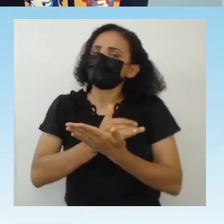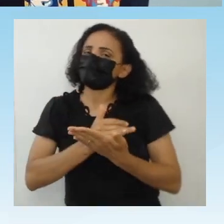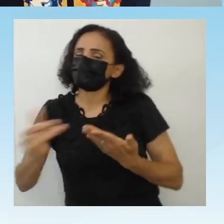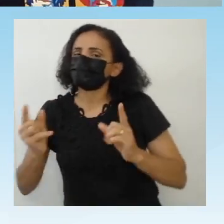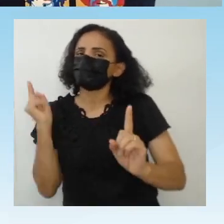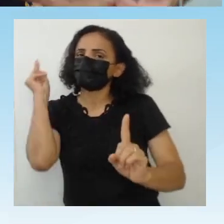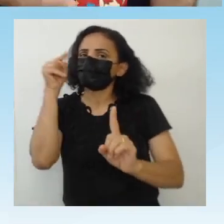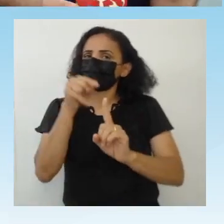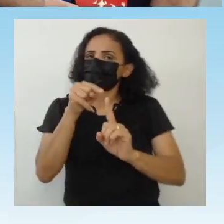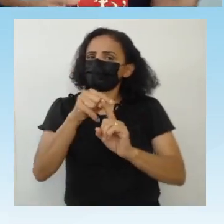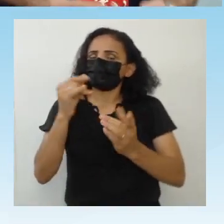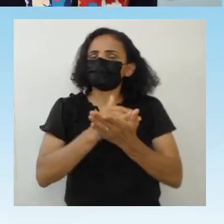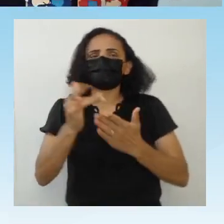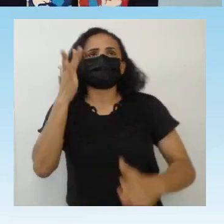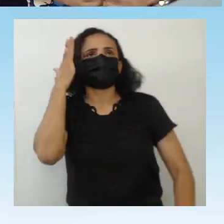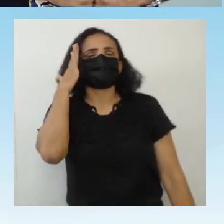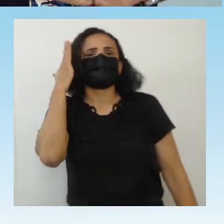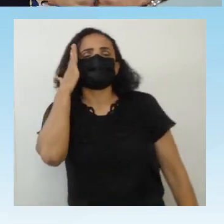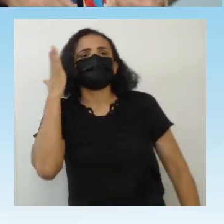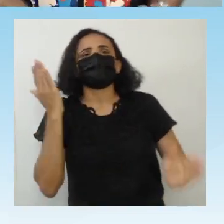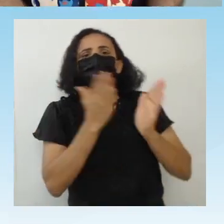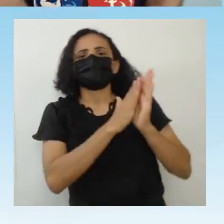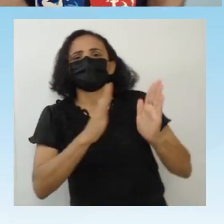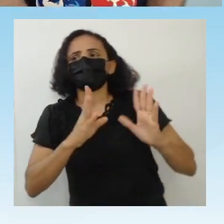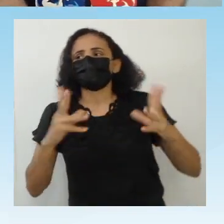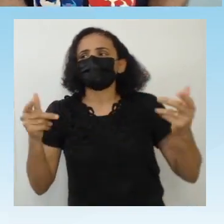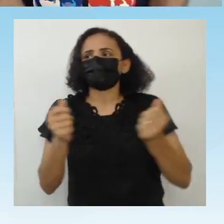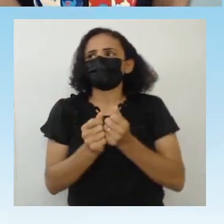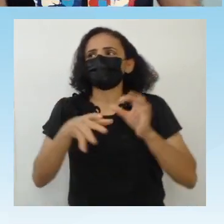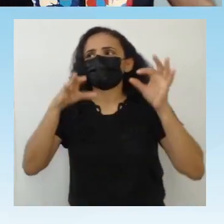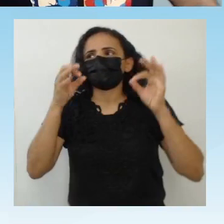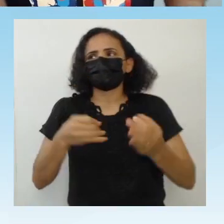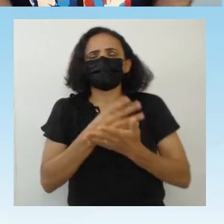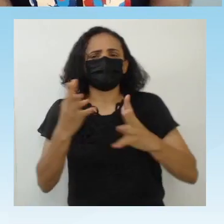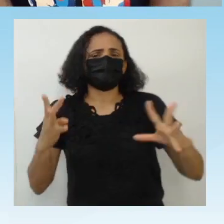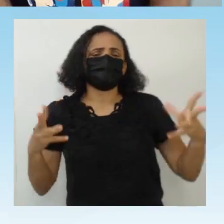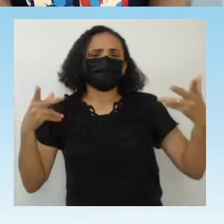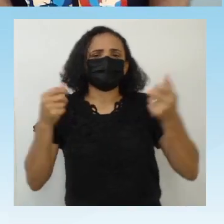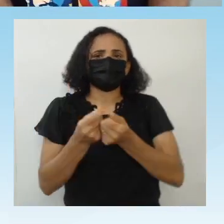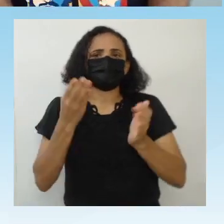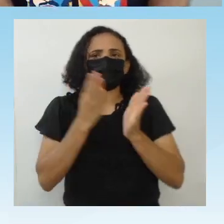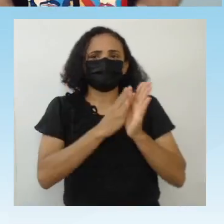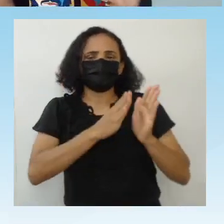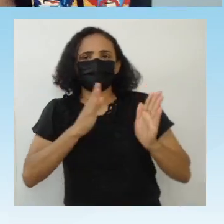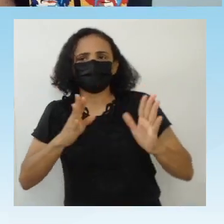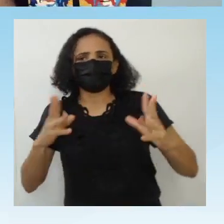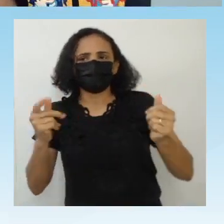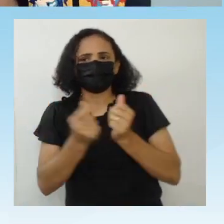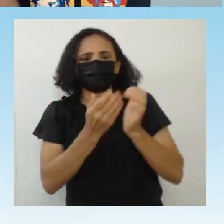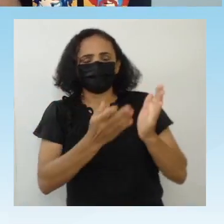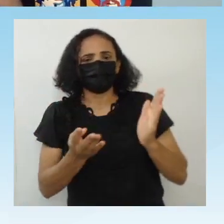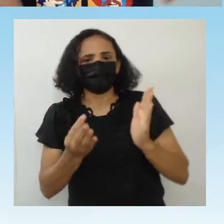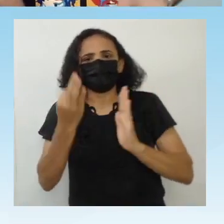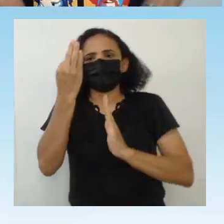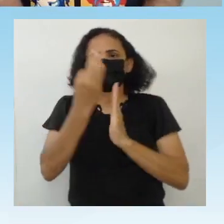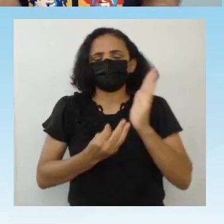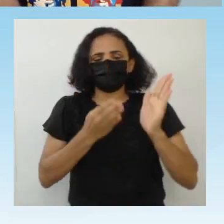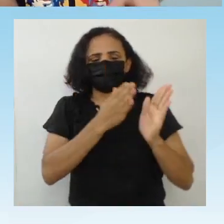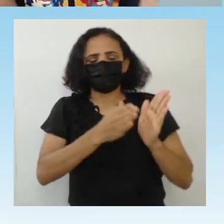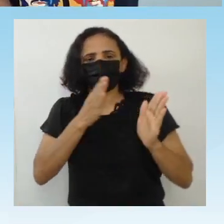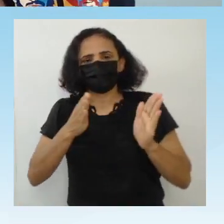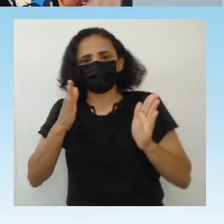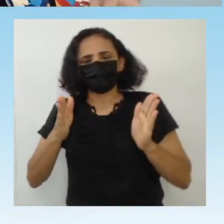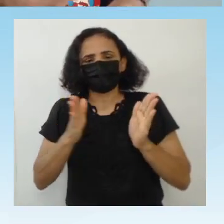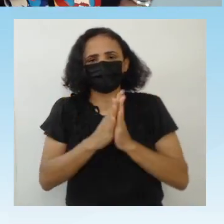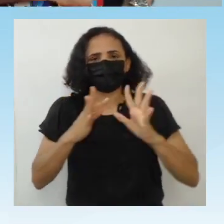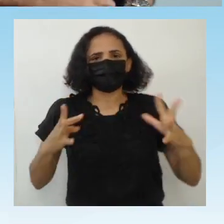de começar a entendê-lo e acolhê-los, tá certo? Tudo isso está dito aí nos 2 textos, o texto